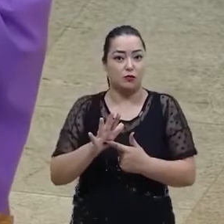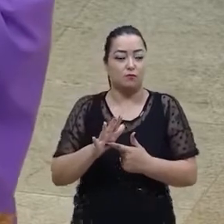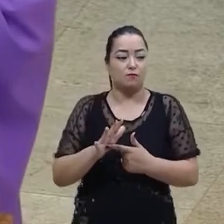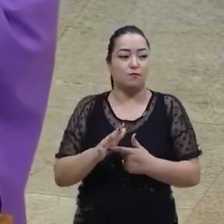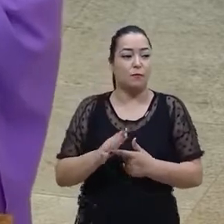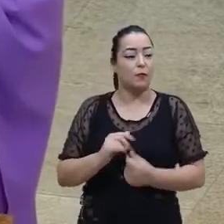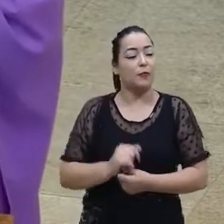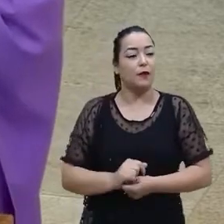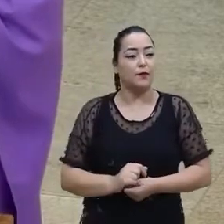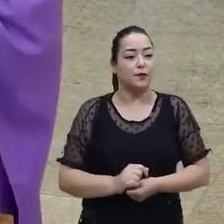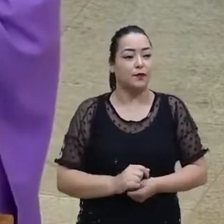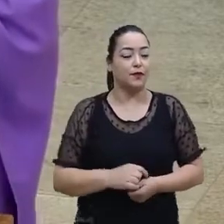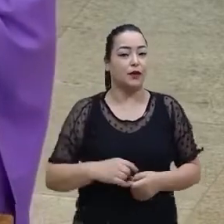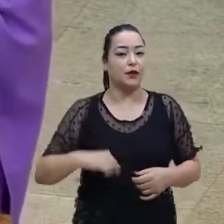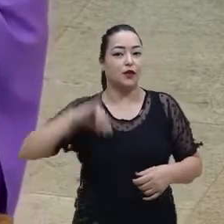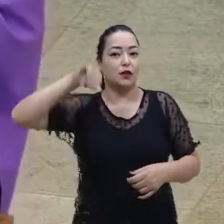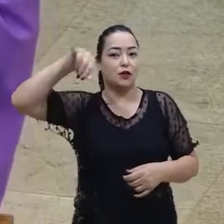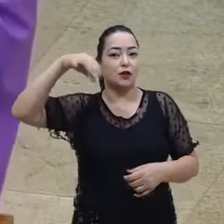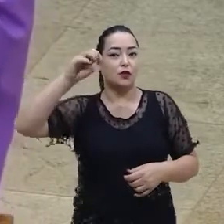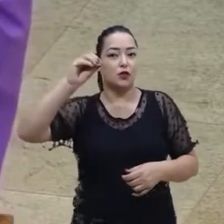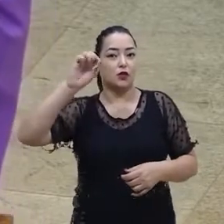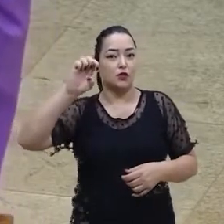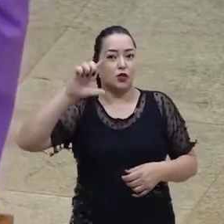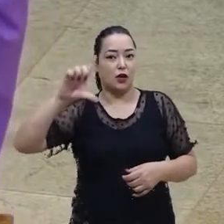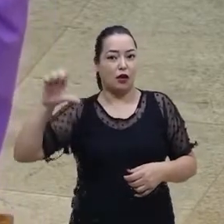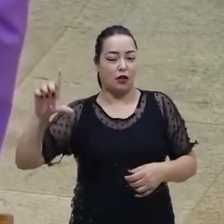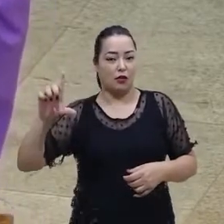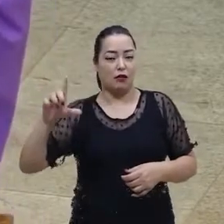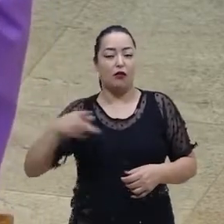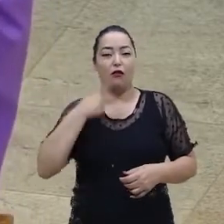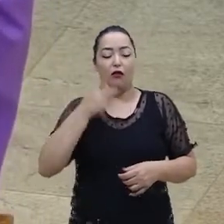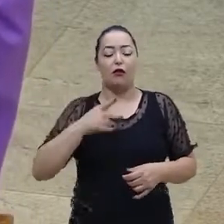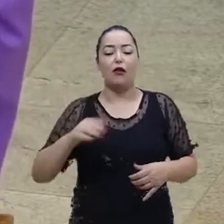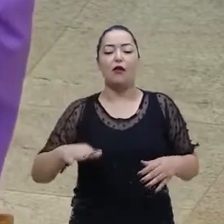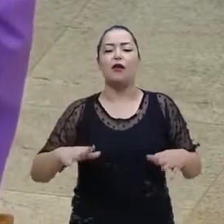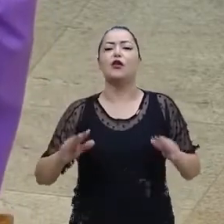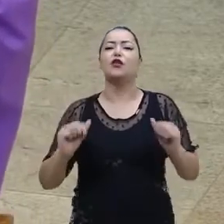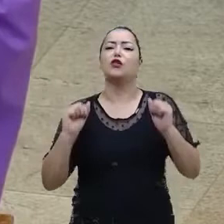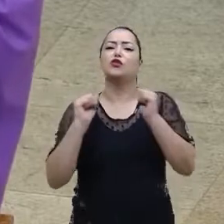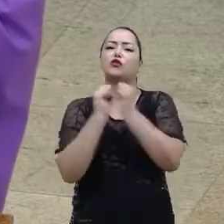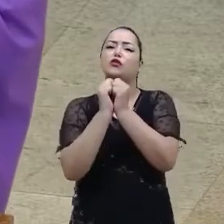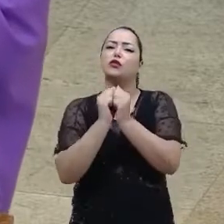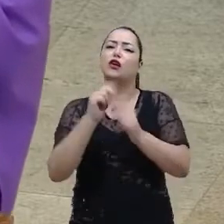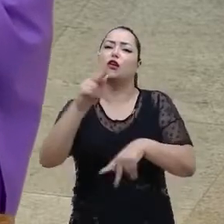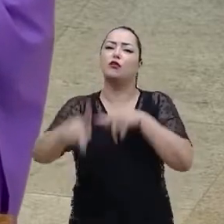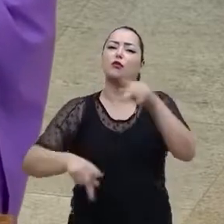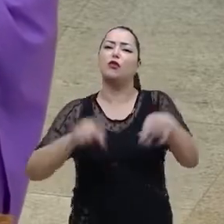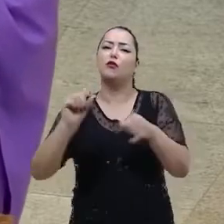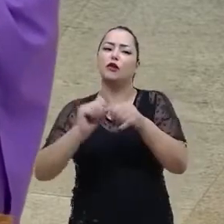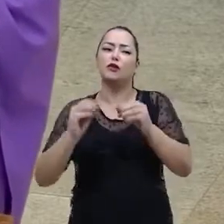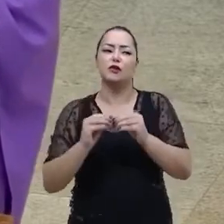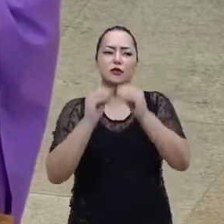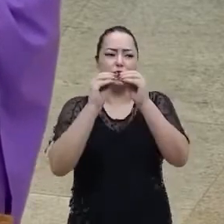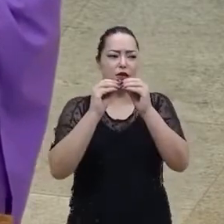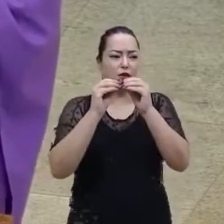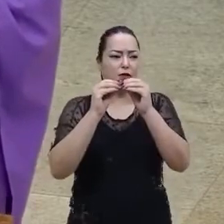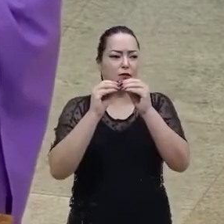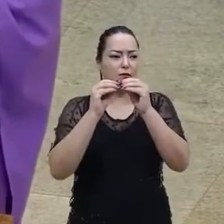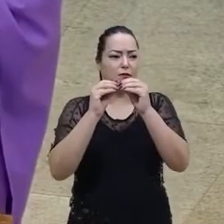povo diz aqui Joel Capítulo 2 congregai o povo realizarem cerimônias de culto a